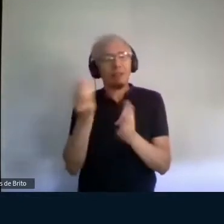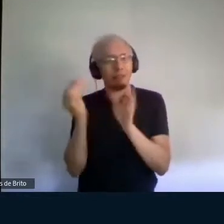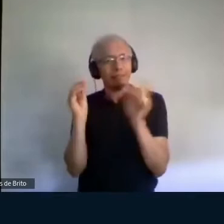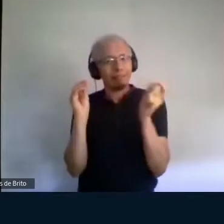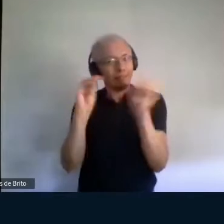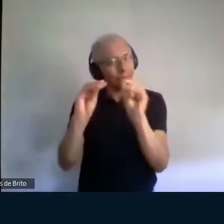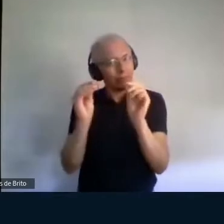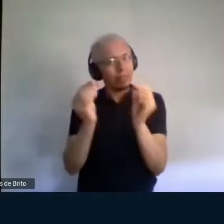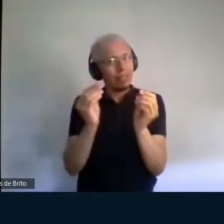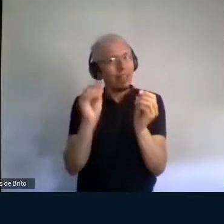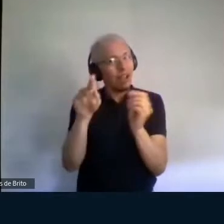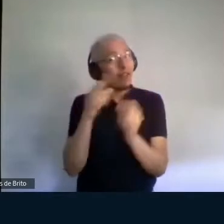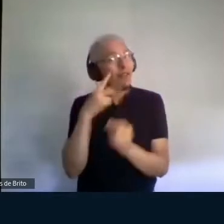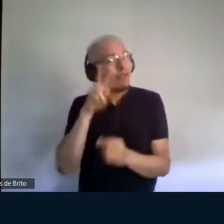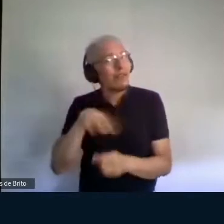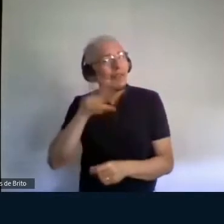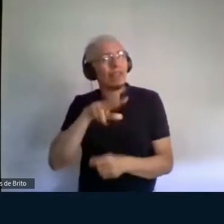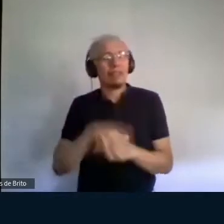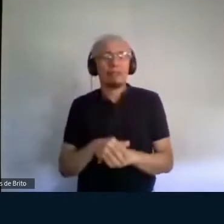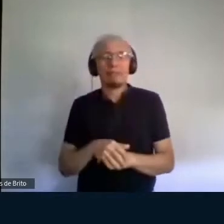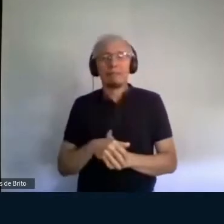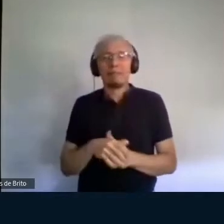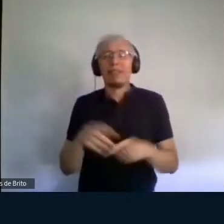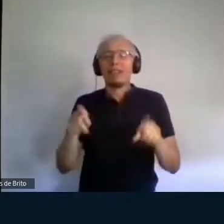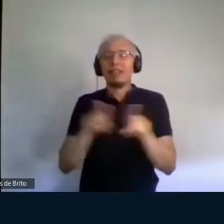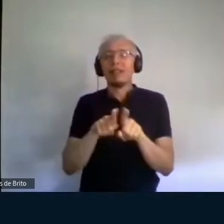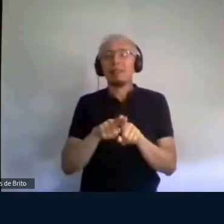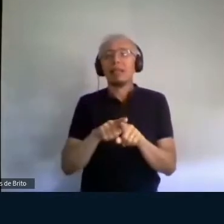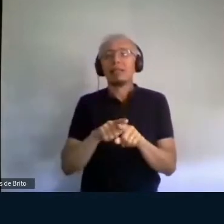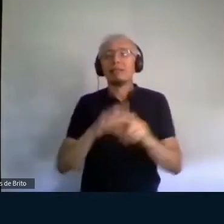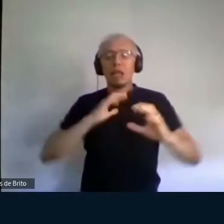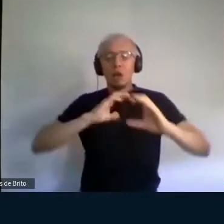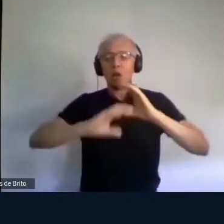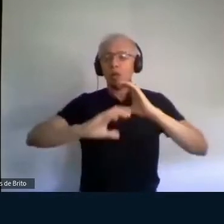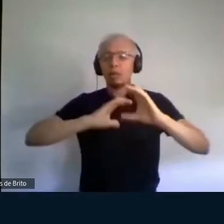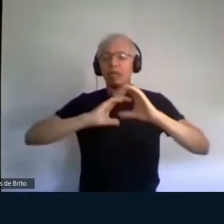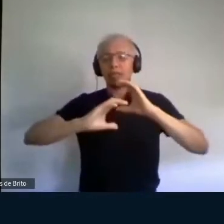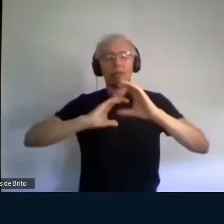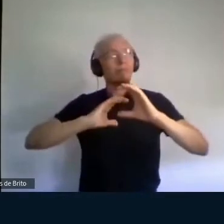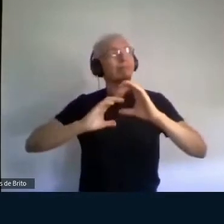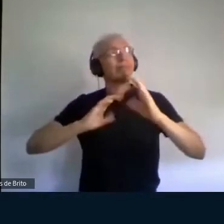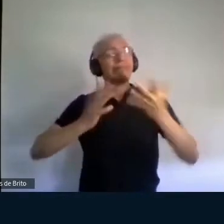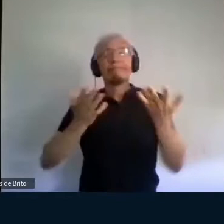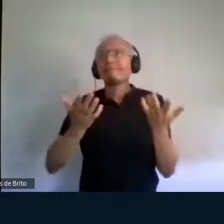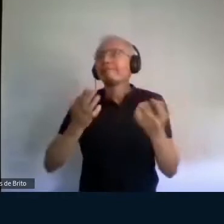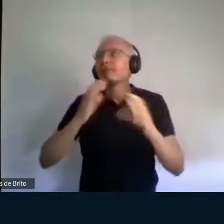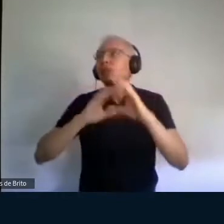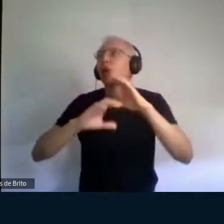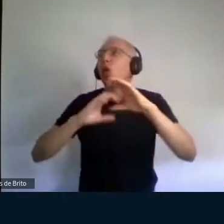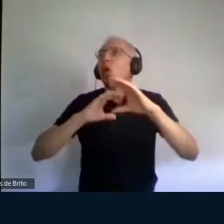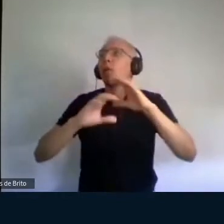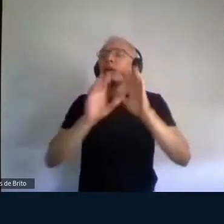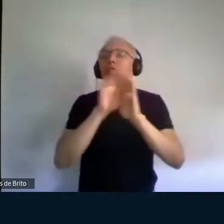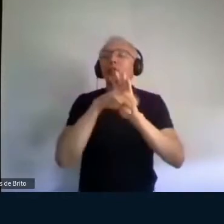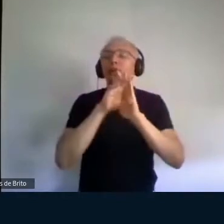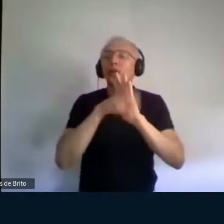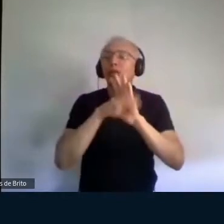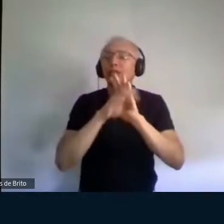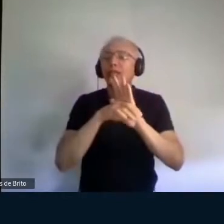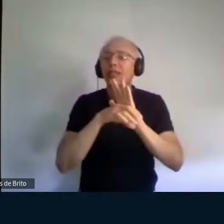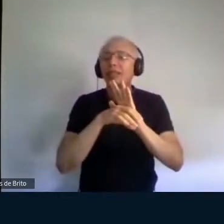ver. Mesma coisa para comunicação. A gente trabalha com o conceito de comunicação nos estudos